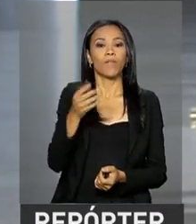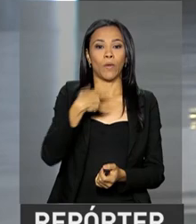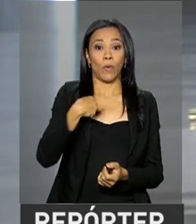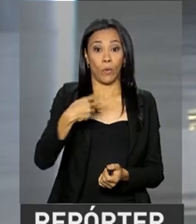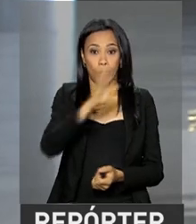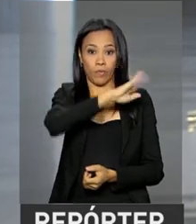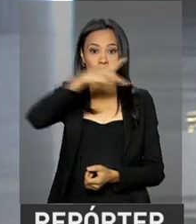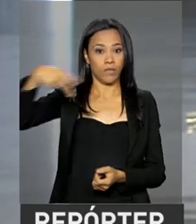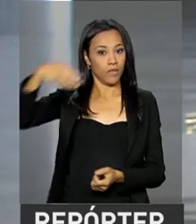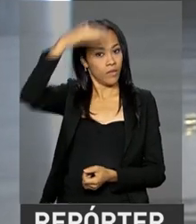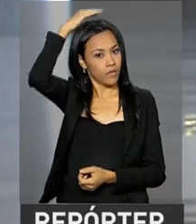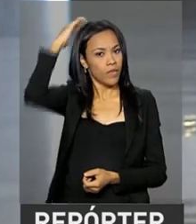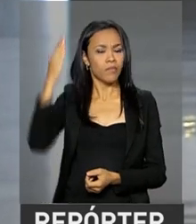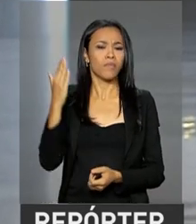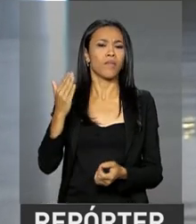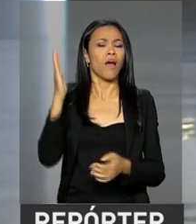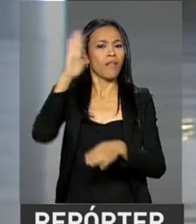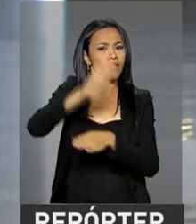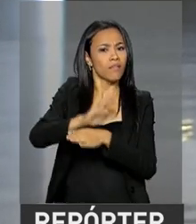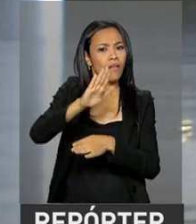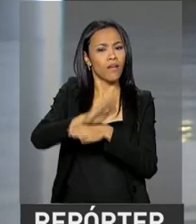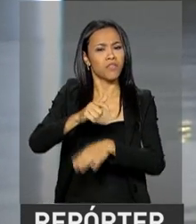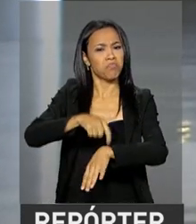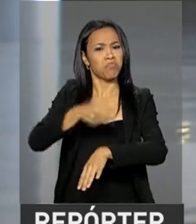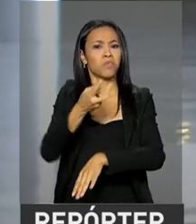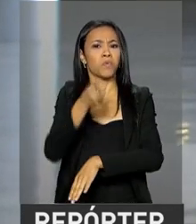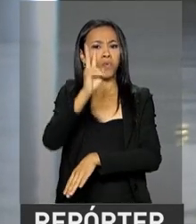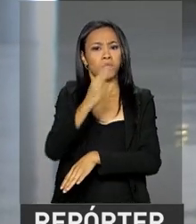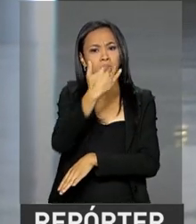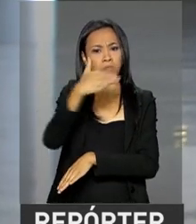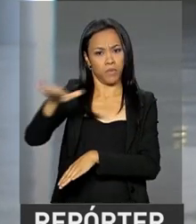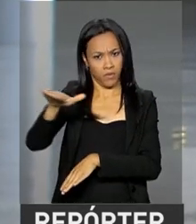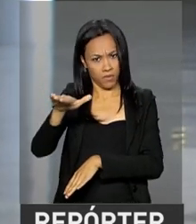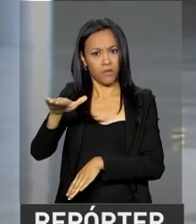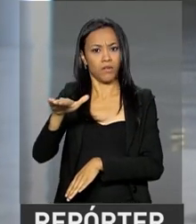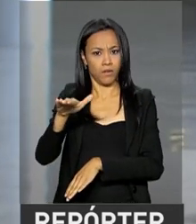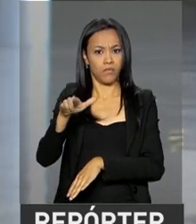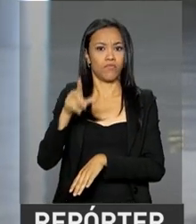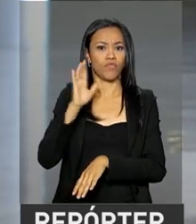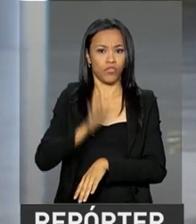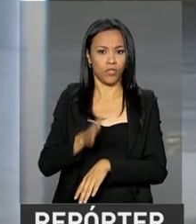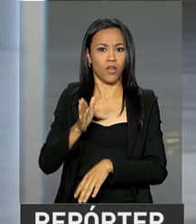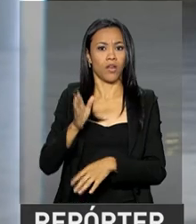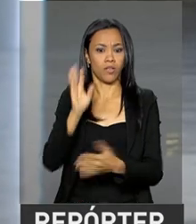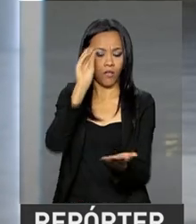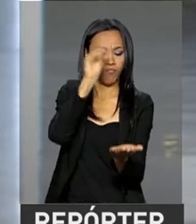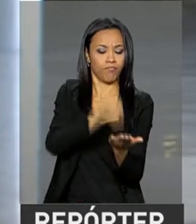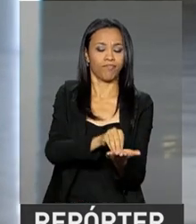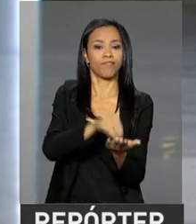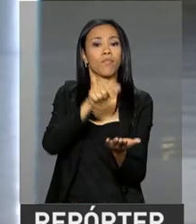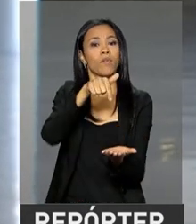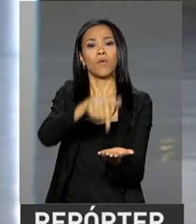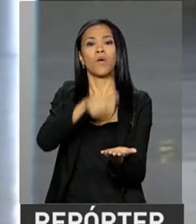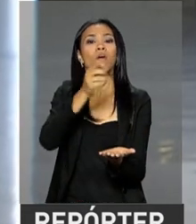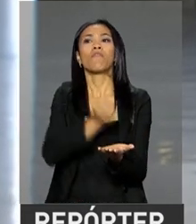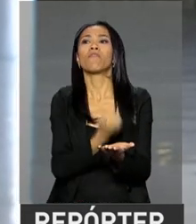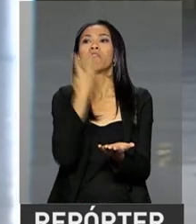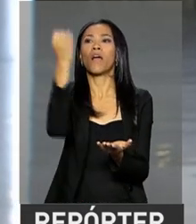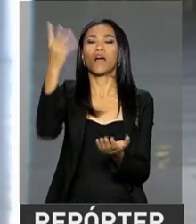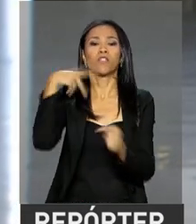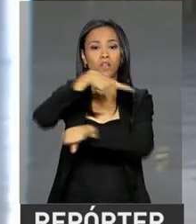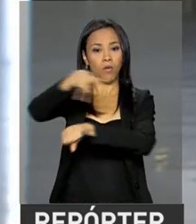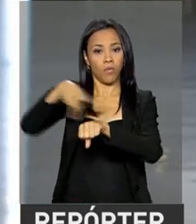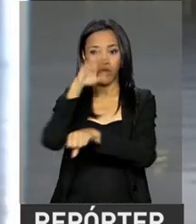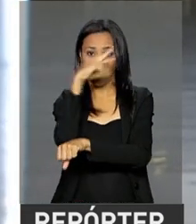embarca hoje no começo da tarde por volta das 2:30 da tarde segundo a agenda oficial para viagens à Rússia e à